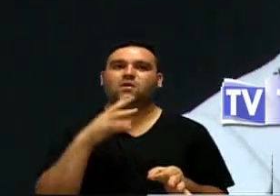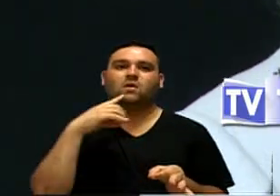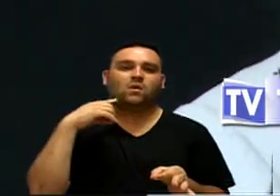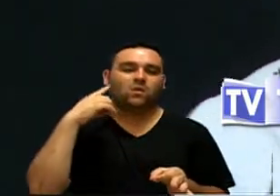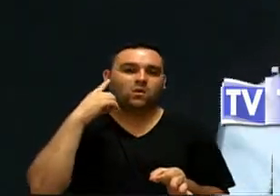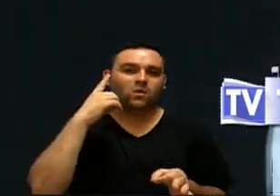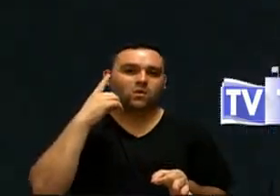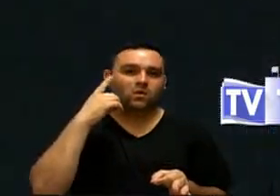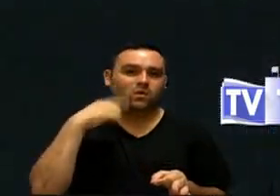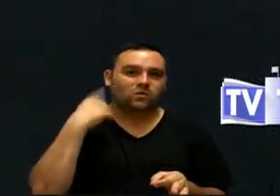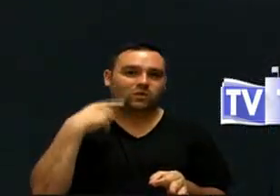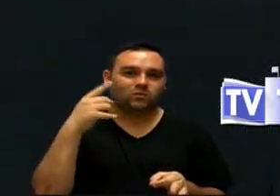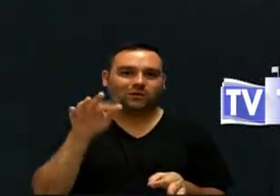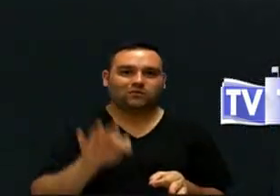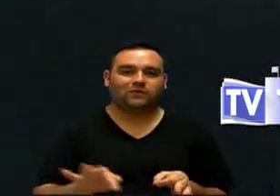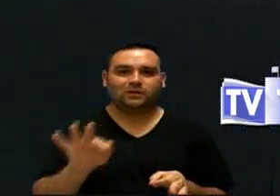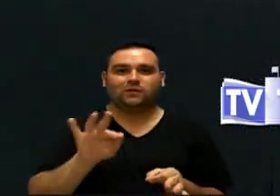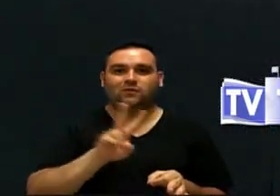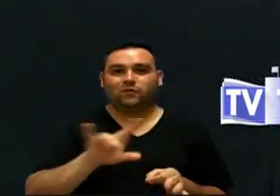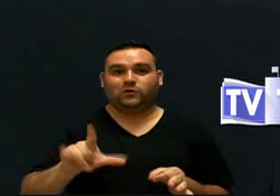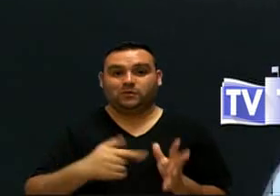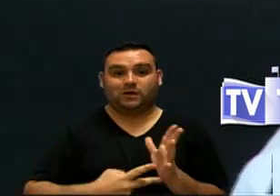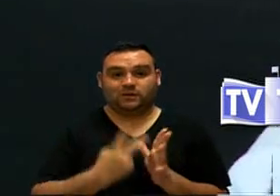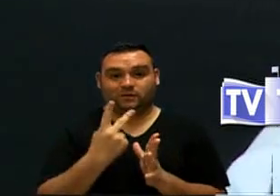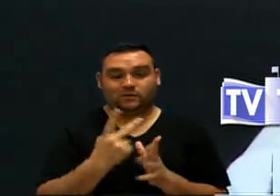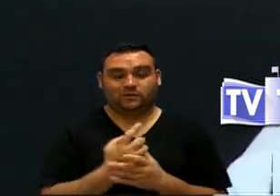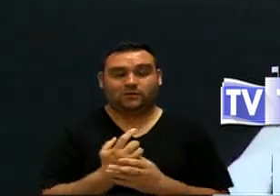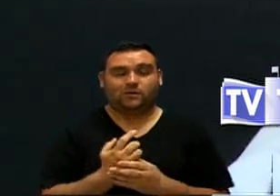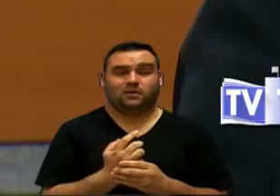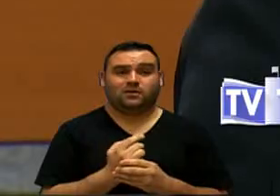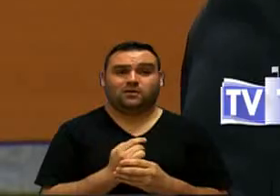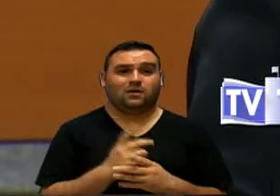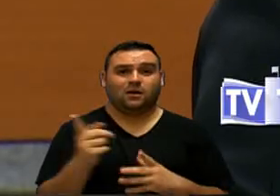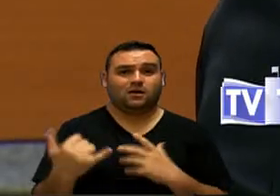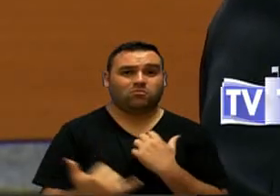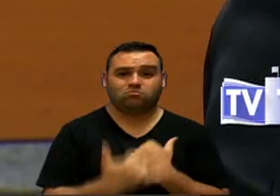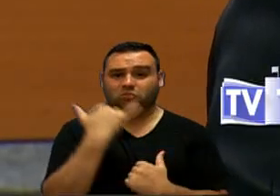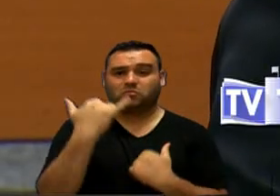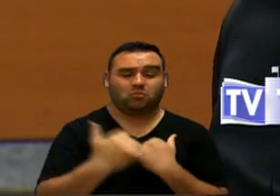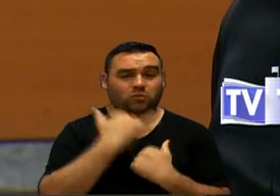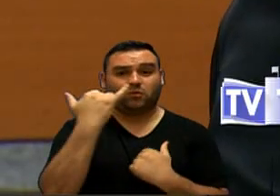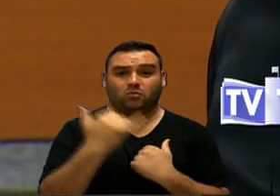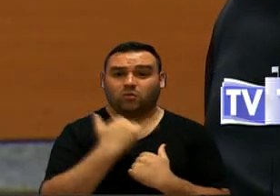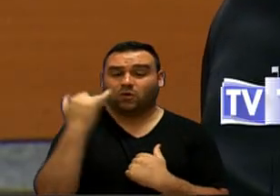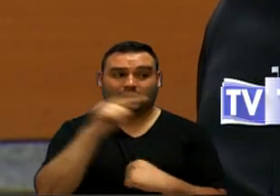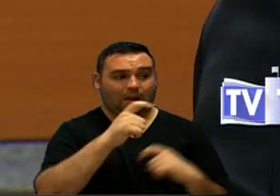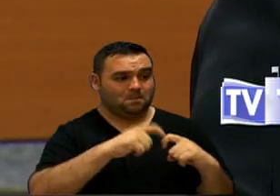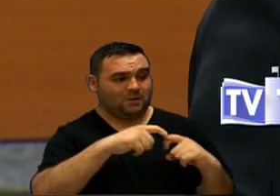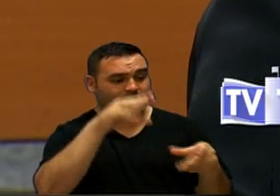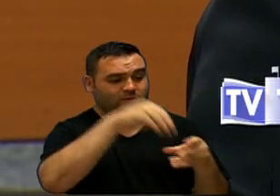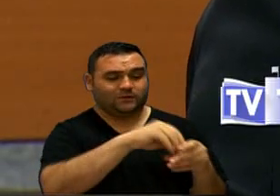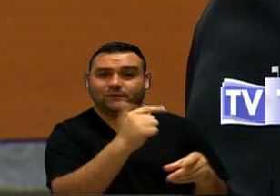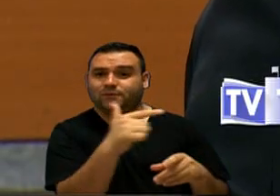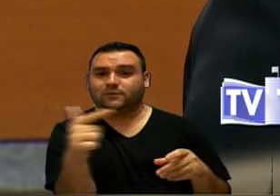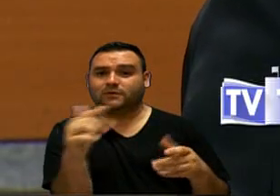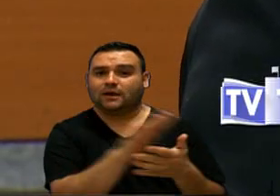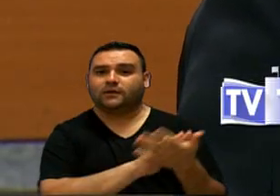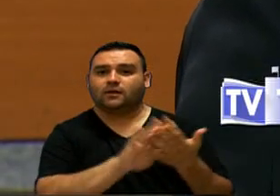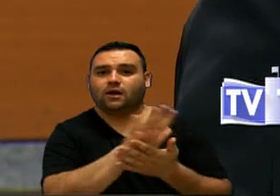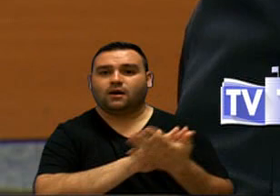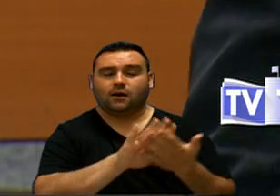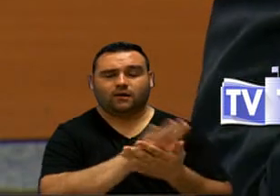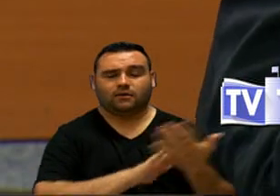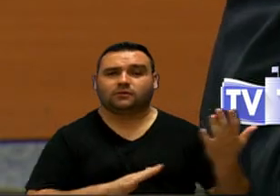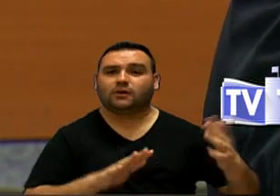deputado agora, federal, né, pela segunda vez... E só me enganaram, não puseram nenhum médico para fazer a avaliação das